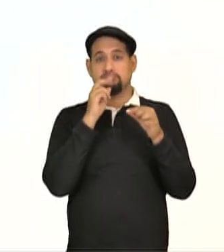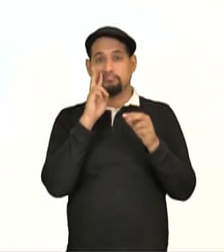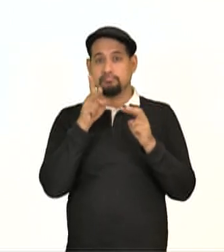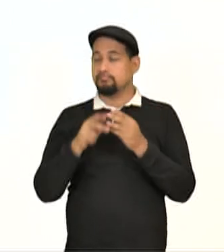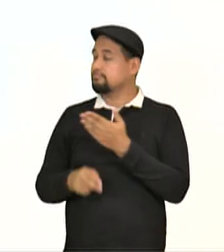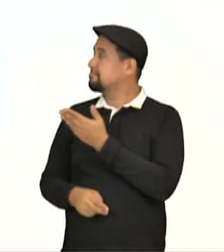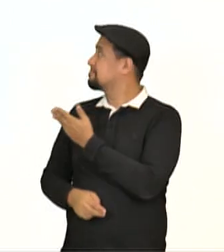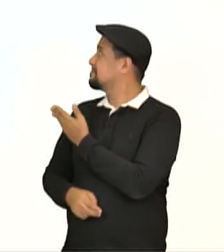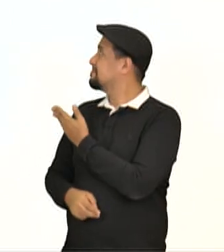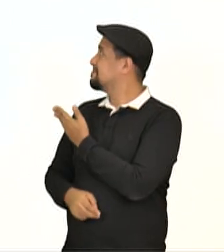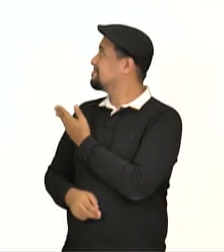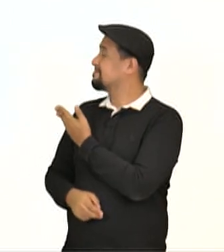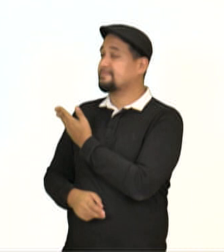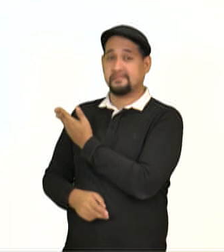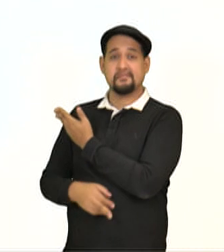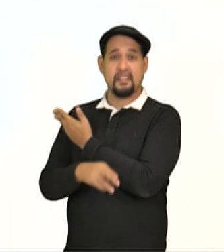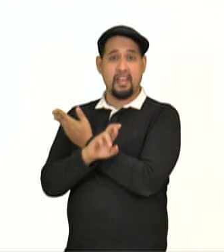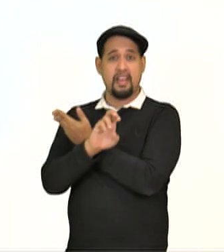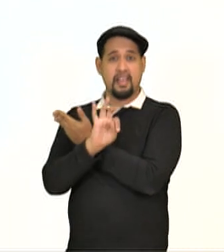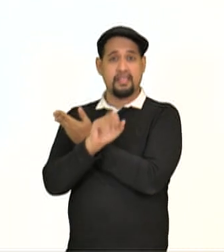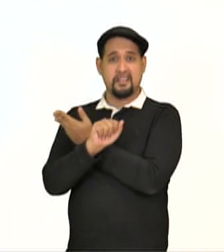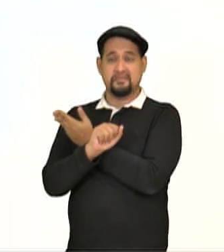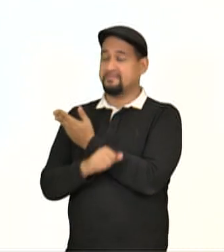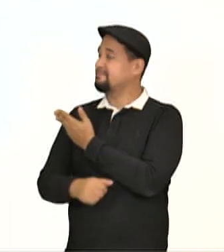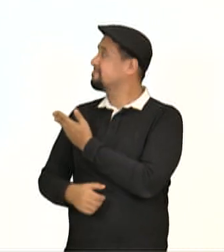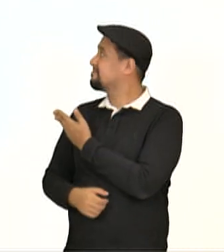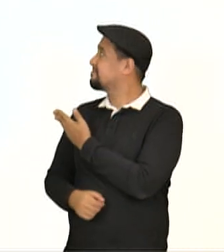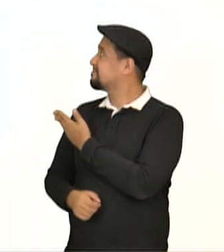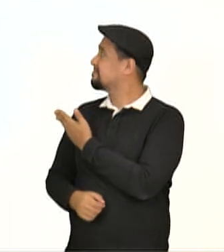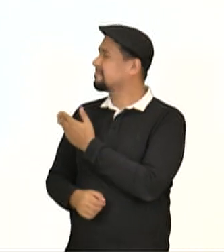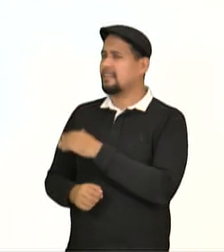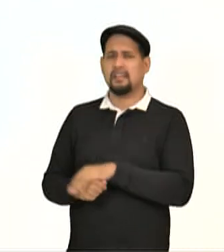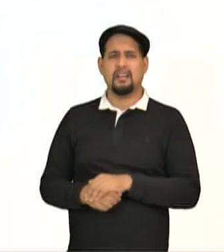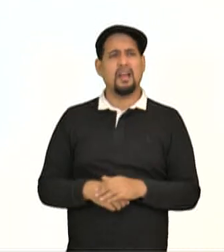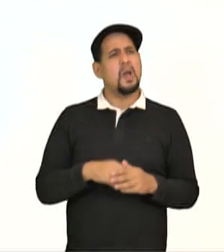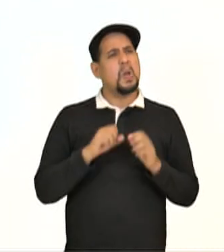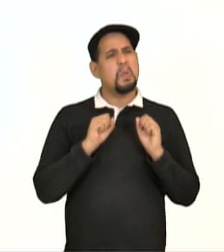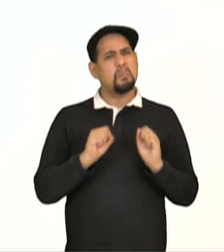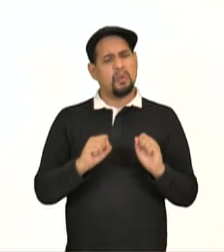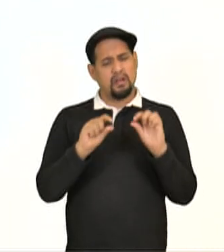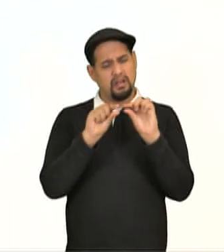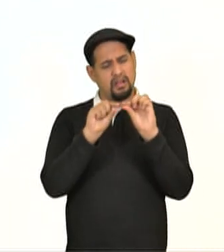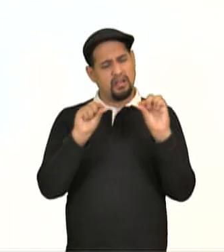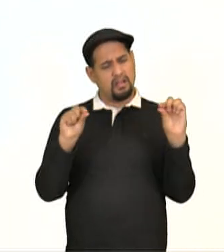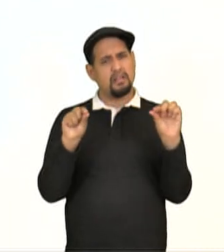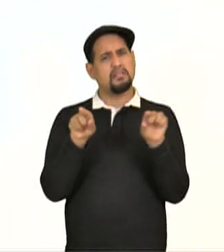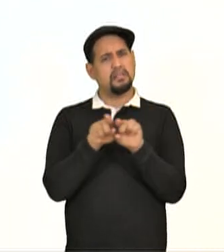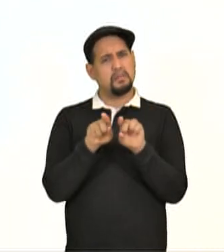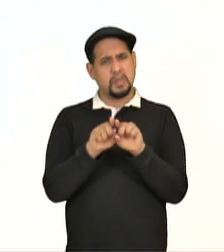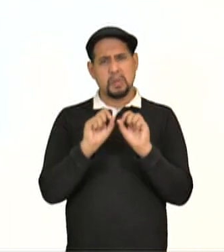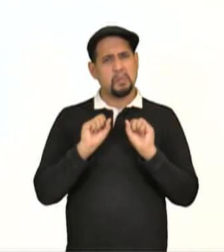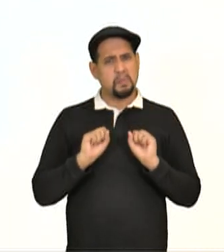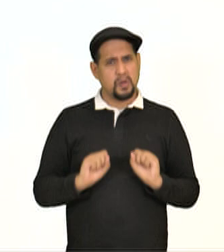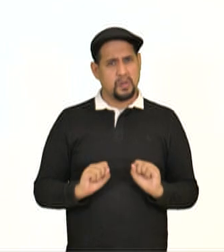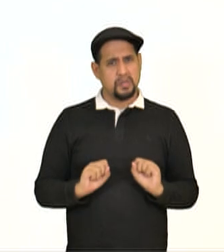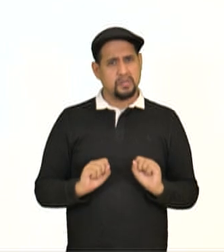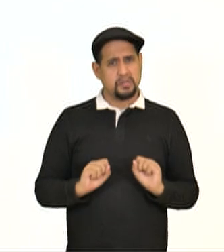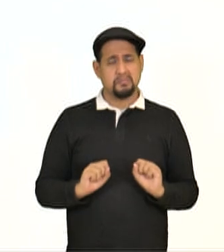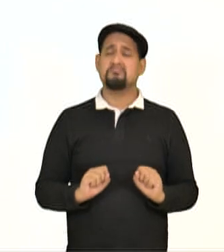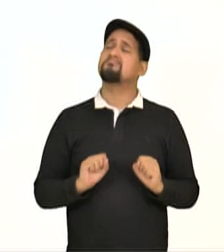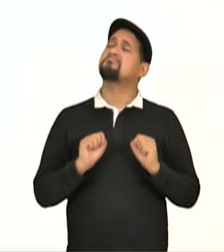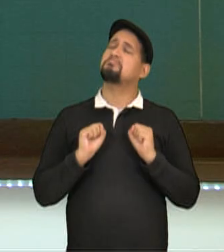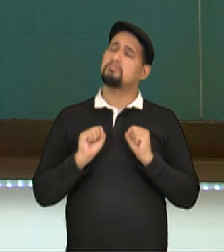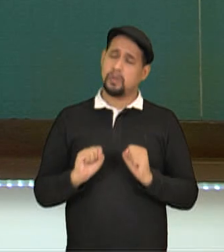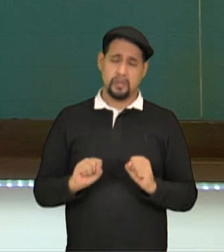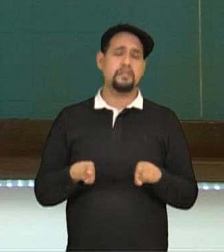ó, essa parte aqui me dá uma ideia de reta. Ah, mas podia ser aqui também, professora, que é aqui onde faz o apoio da cadeira.